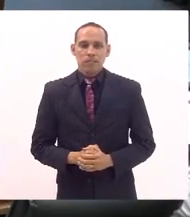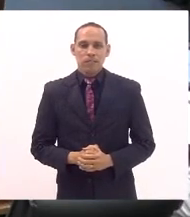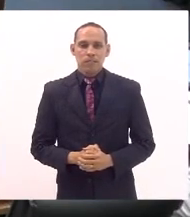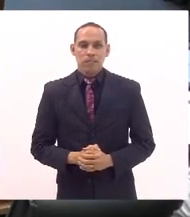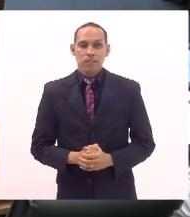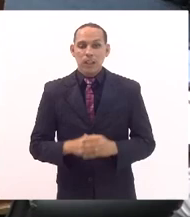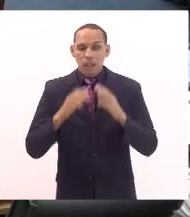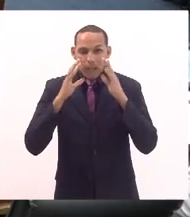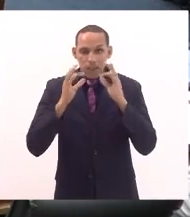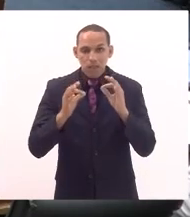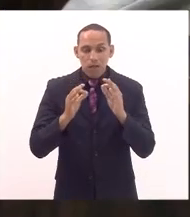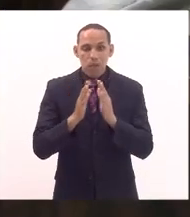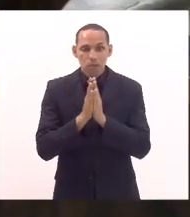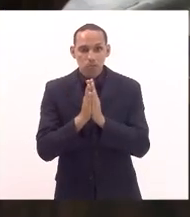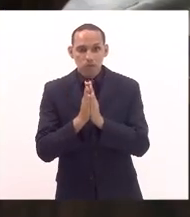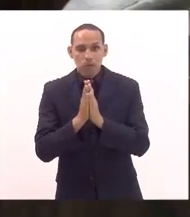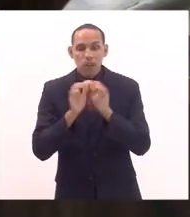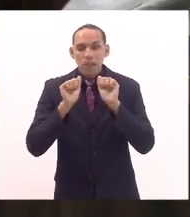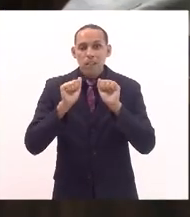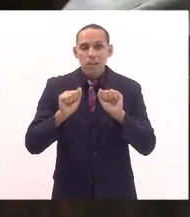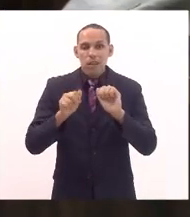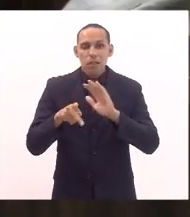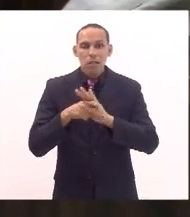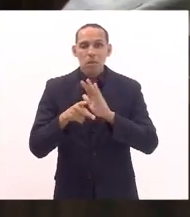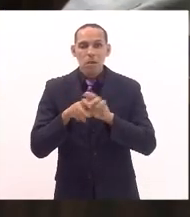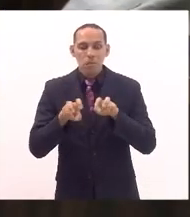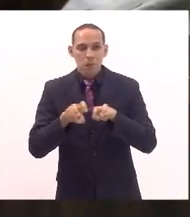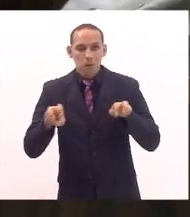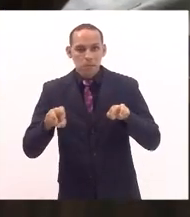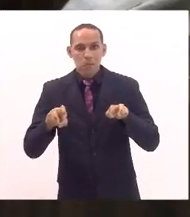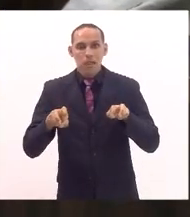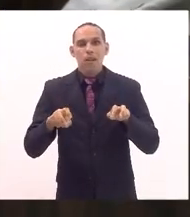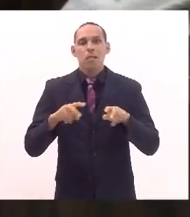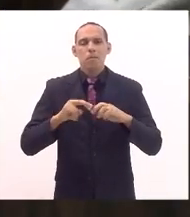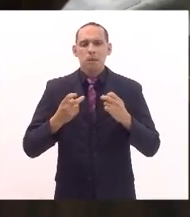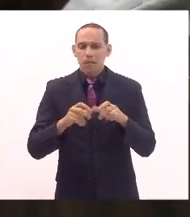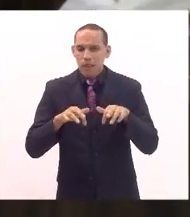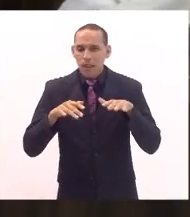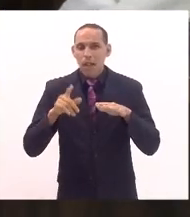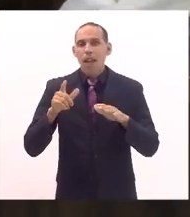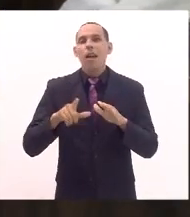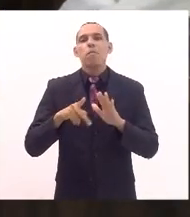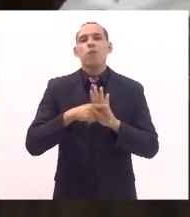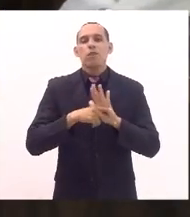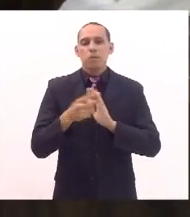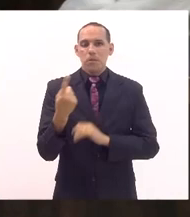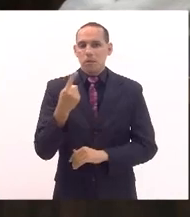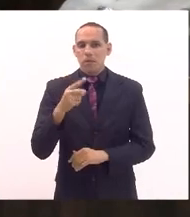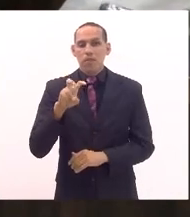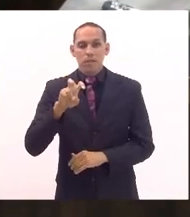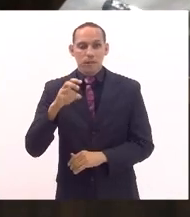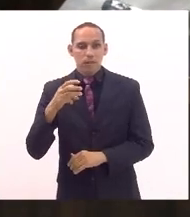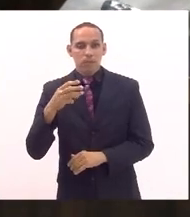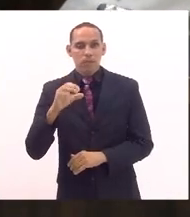e chama a atenção das Oria da mesa do plenário o projeto é o primeiro 5083 aí 2021